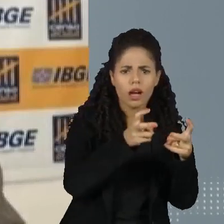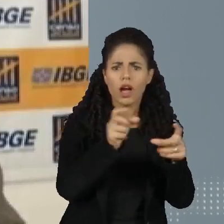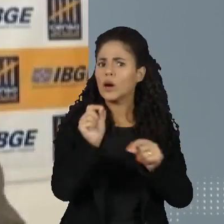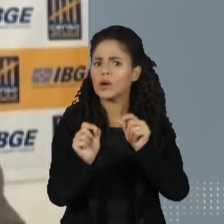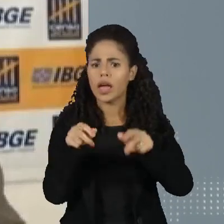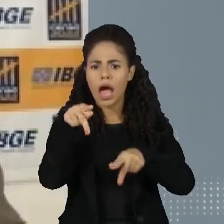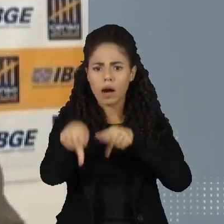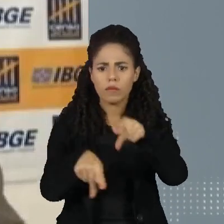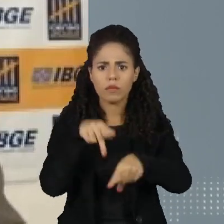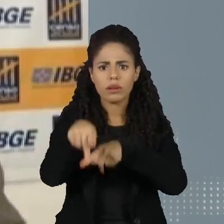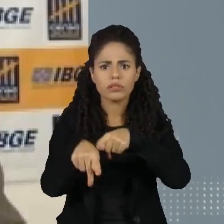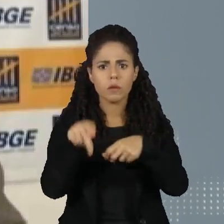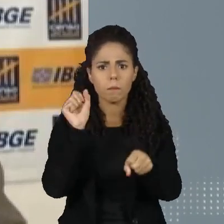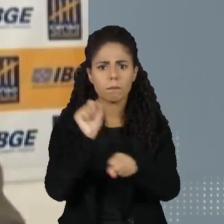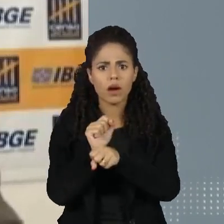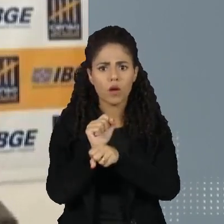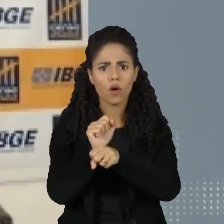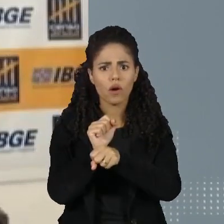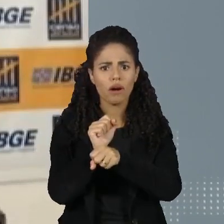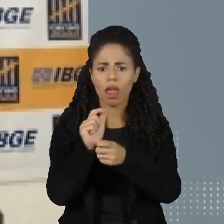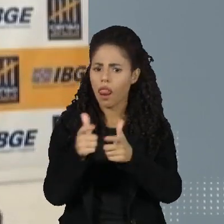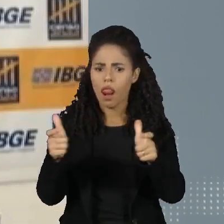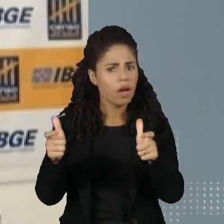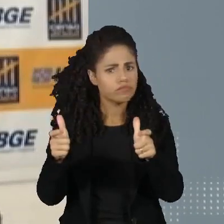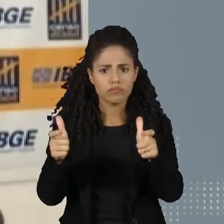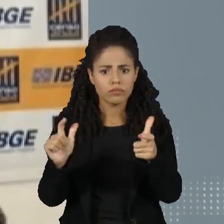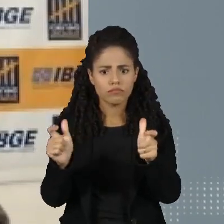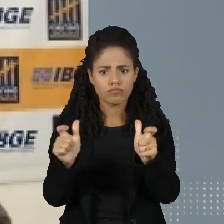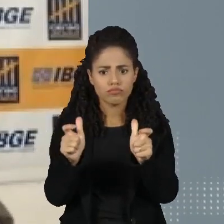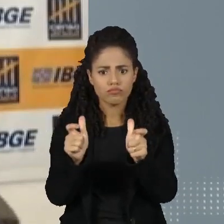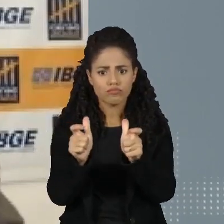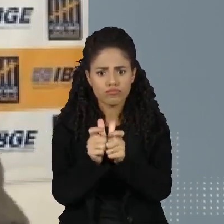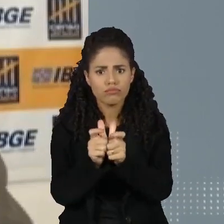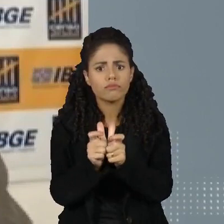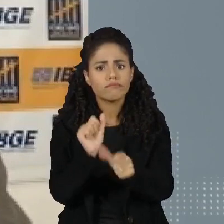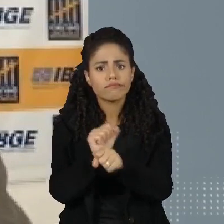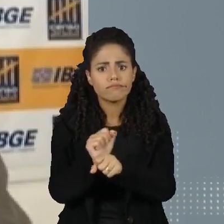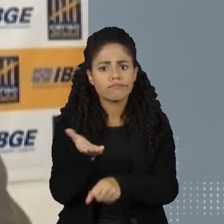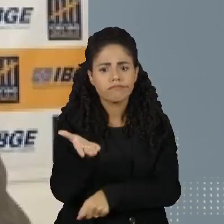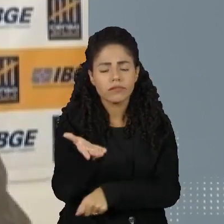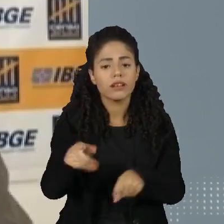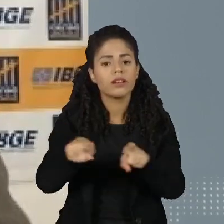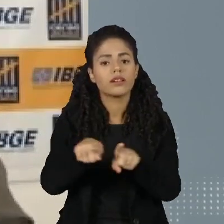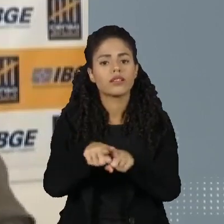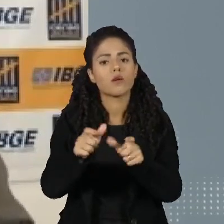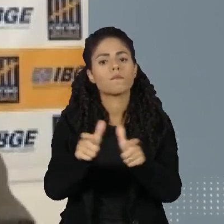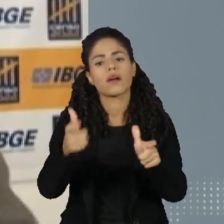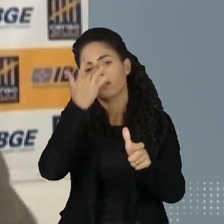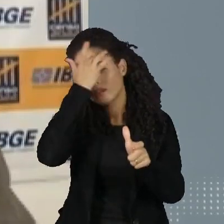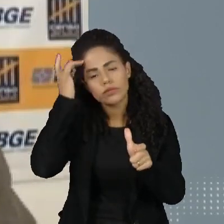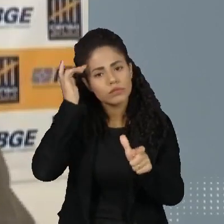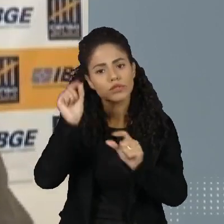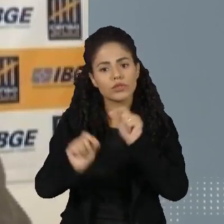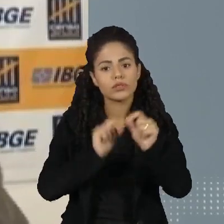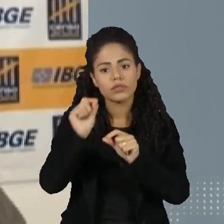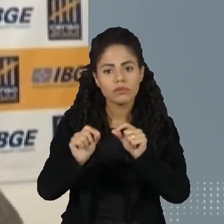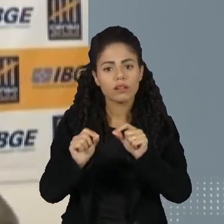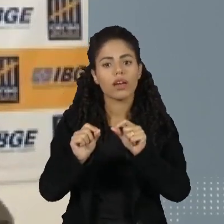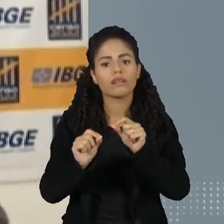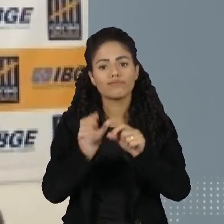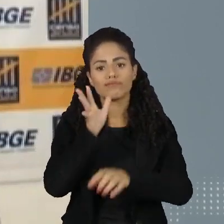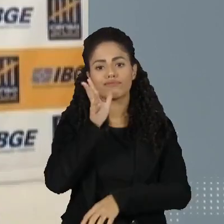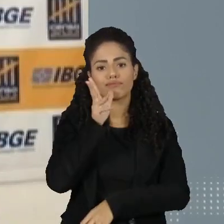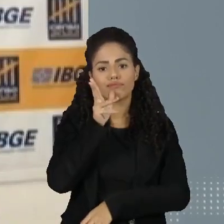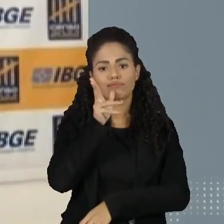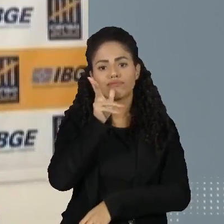realmente tem diminuído aí nos grandes centros urbanos, inclusive, que ainda concentram boa parte da população, mas o ritmo de crescimento